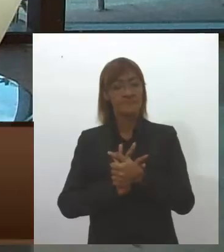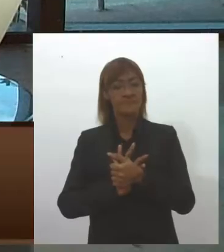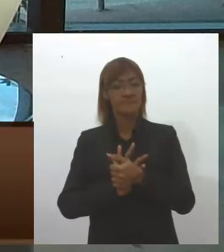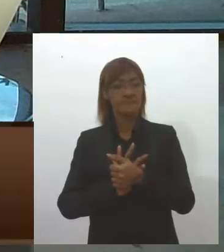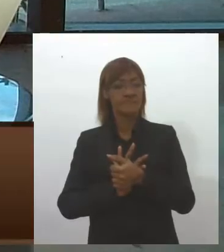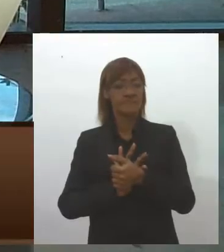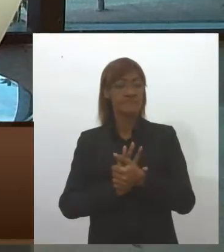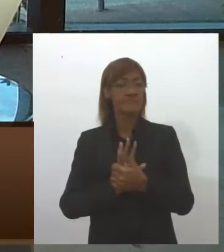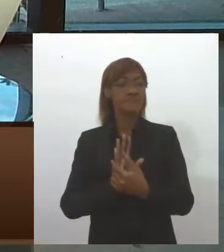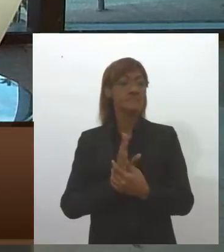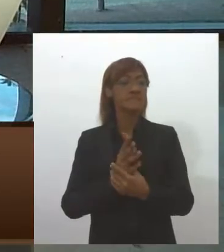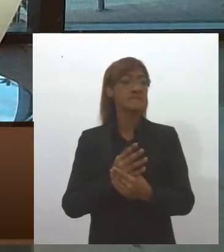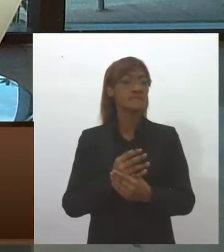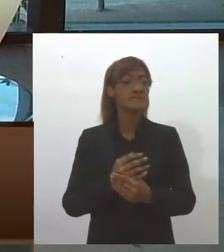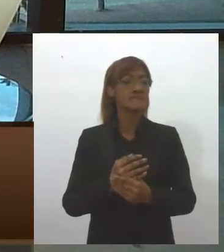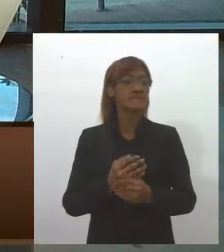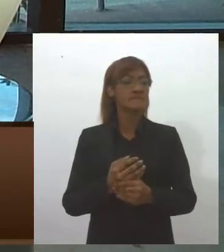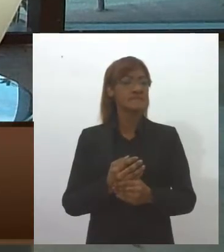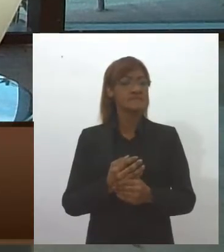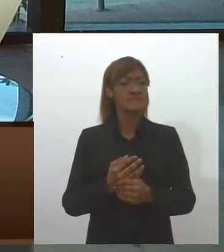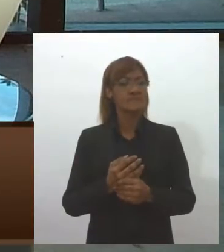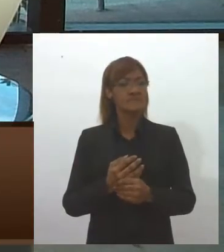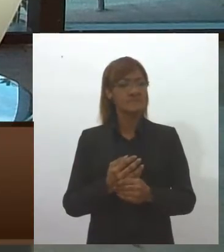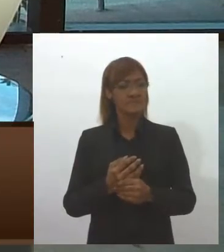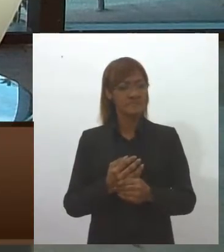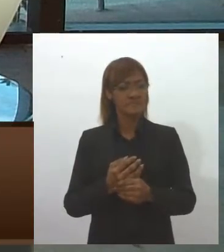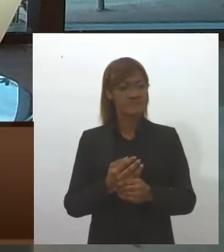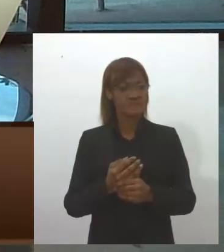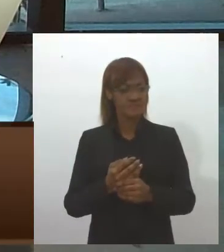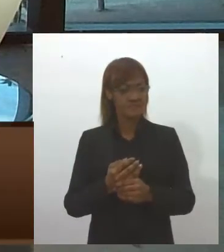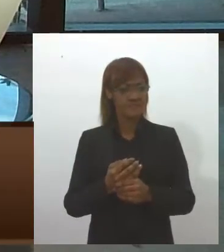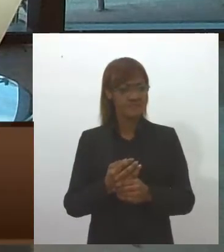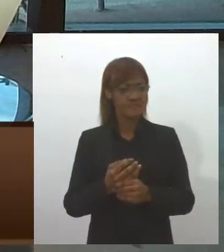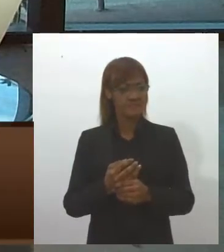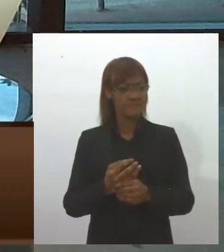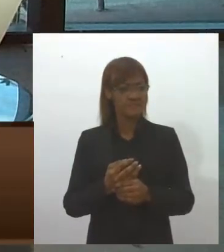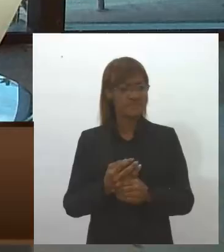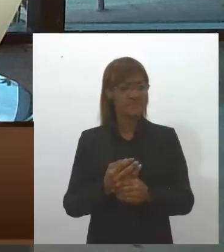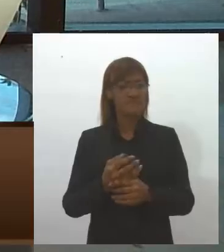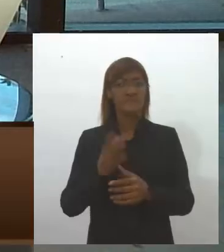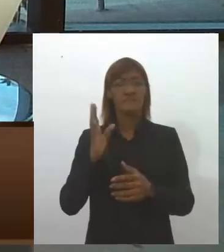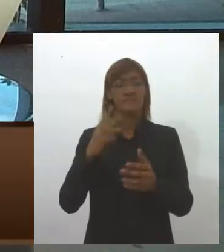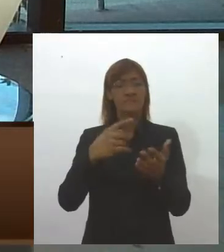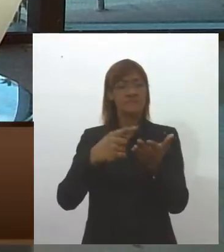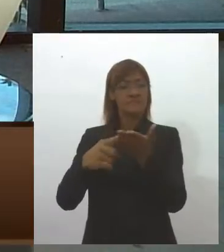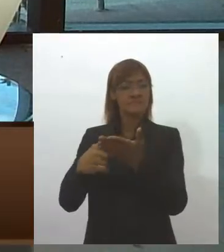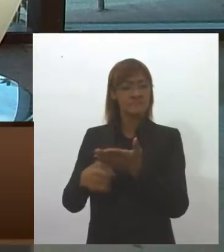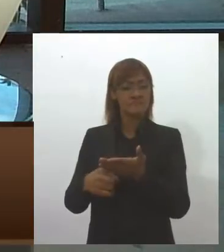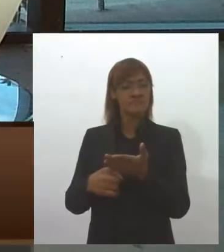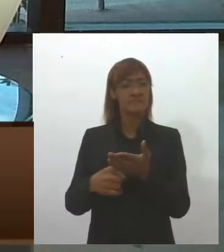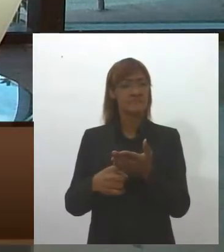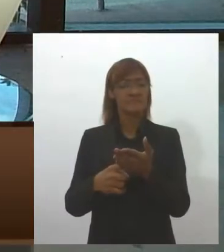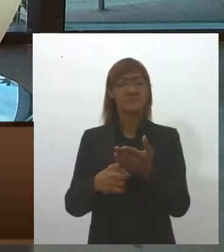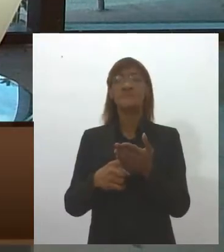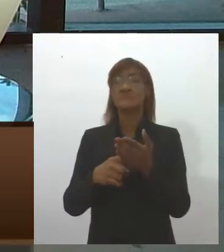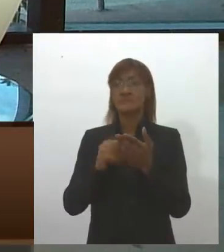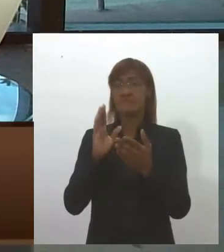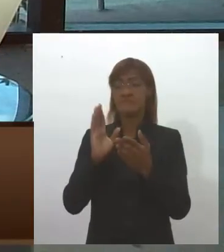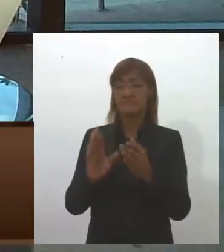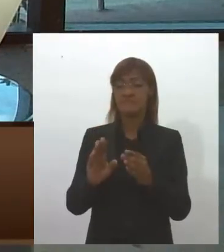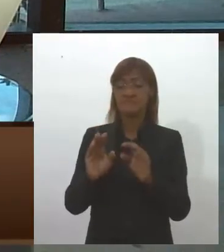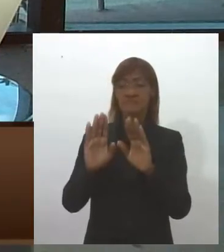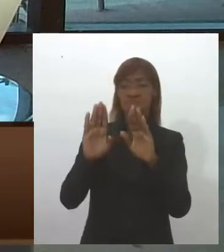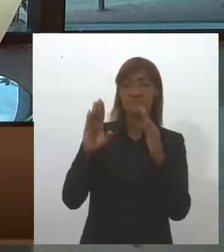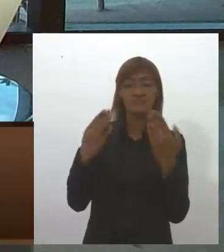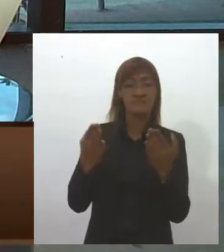Nós vamos sair Brasil afora, aí tentando captar esses eventos aí também aqui para trazer para o nosso estado, porque movimenta a